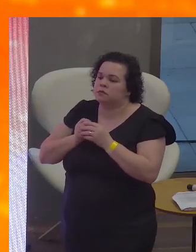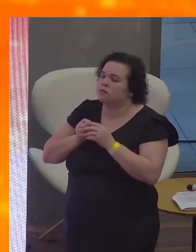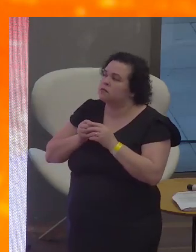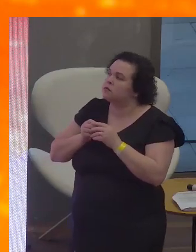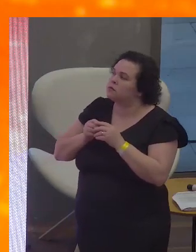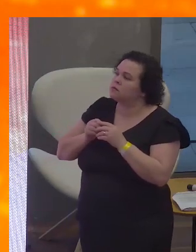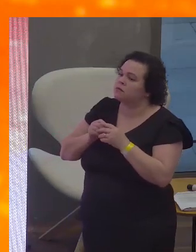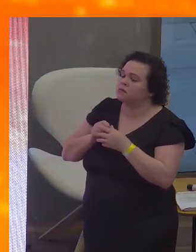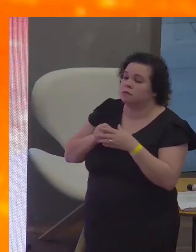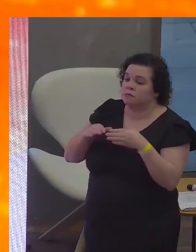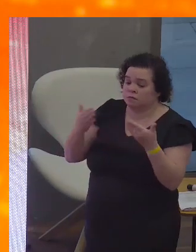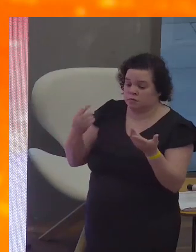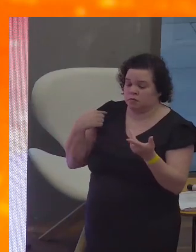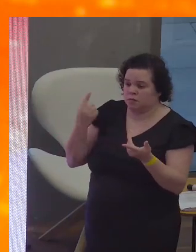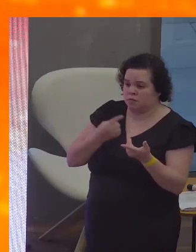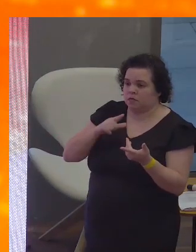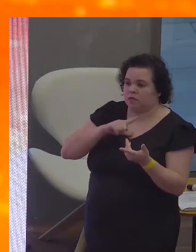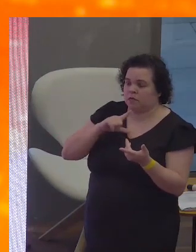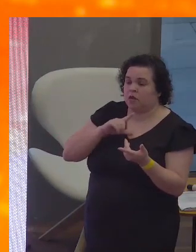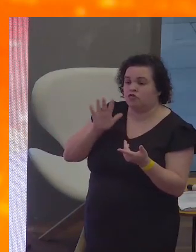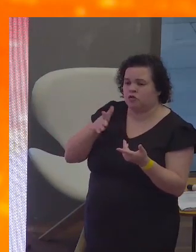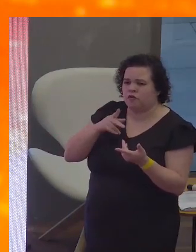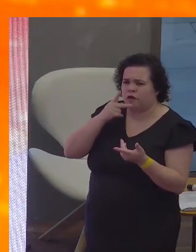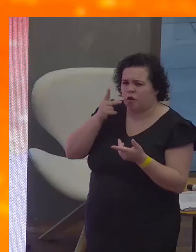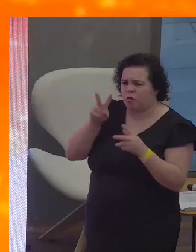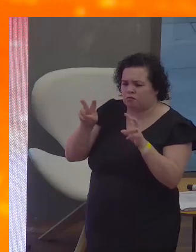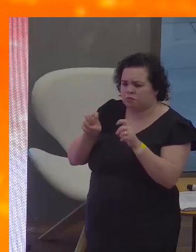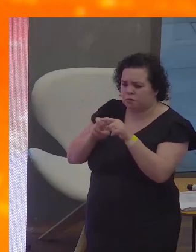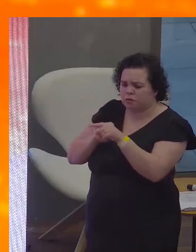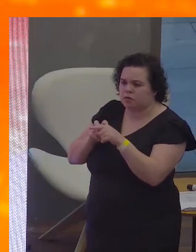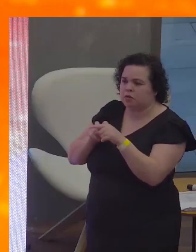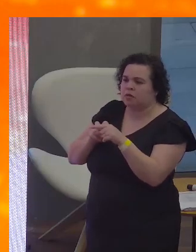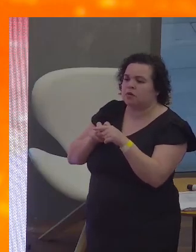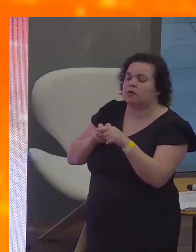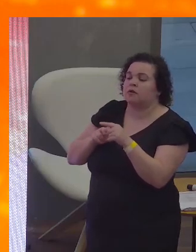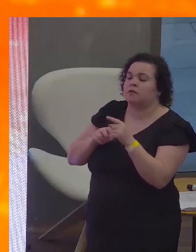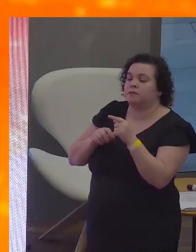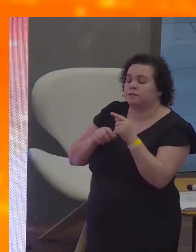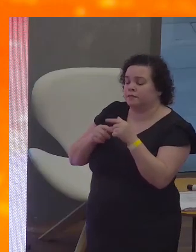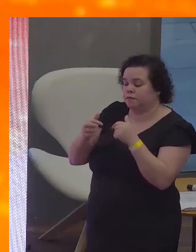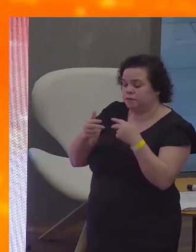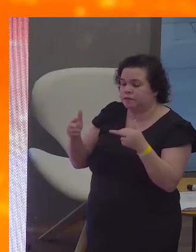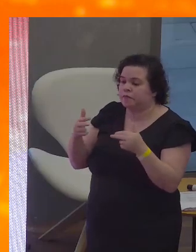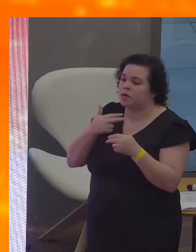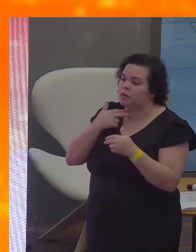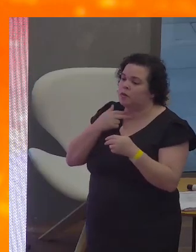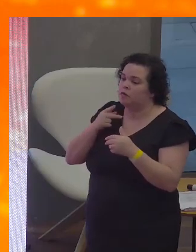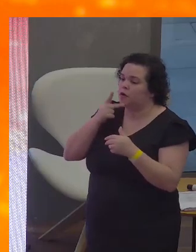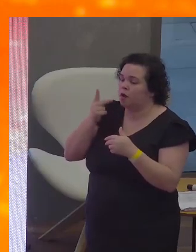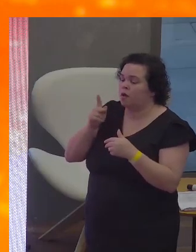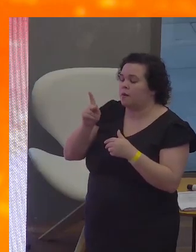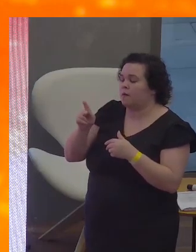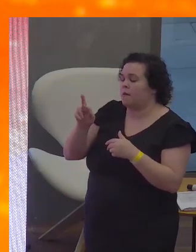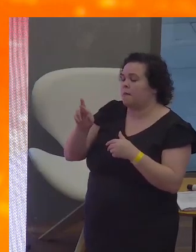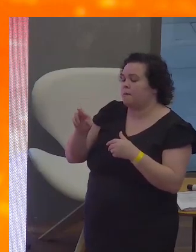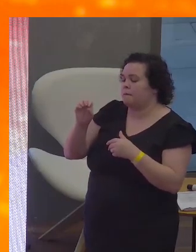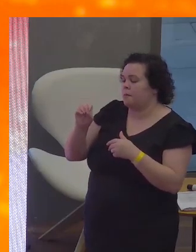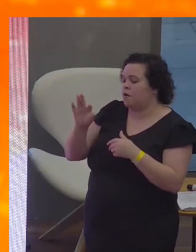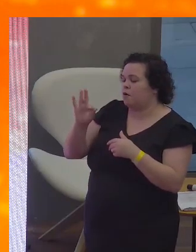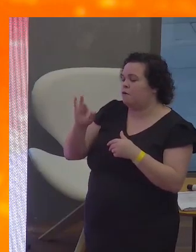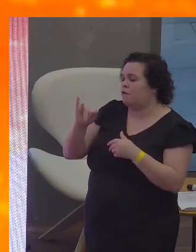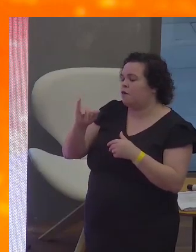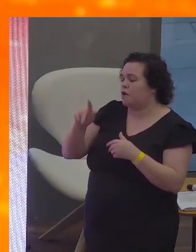Então, o que a gente tem, por exemplo? A gente já falou sobre essa questão dos suplementos não poderem alegar propriedades profiláticas, de prevenção